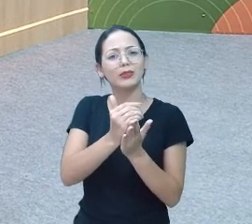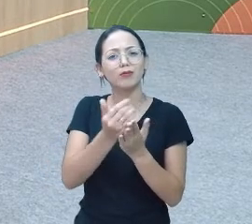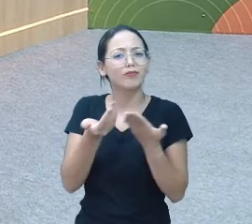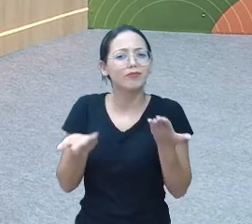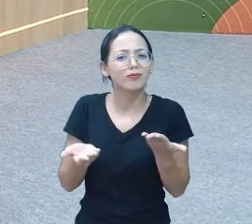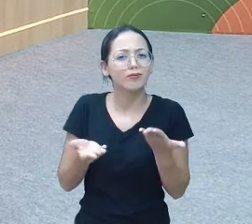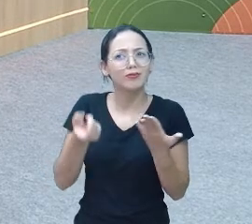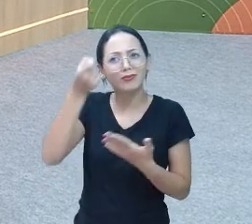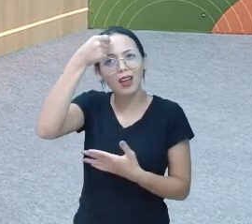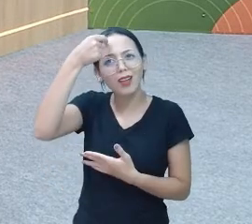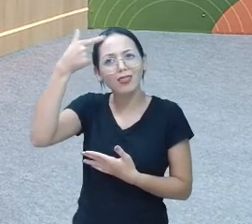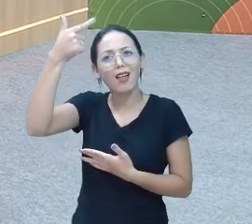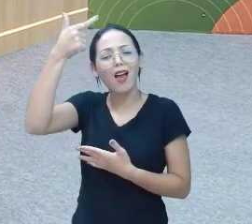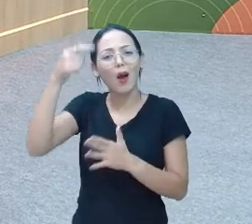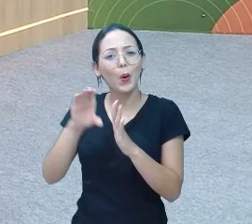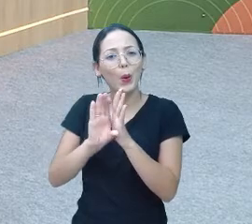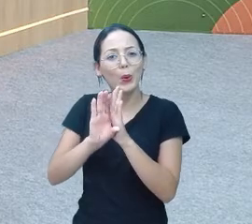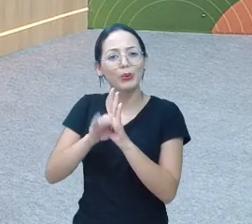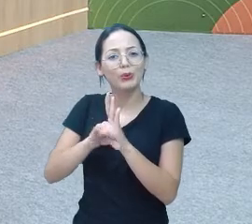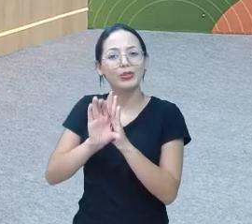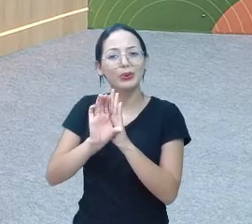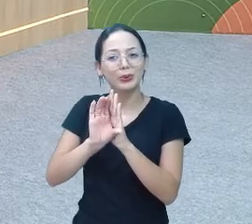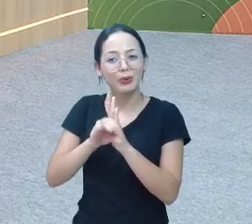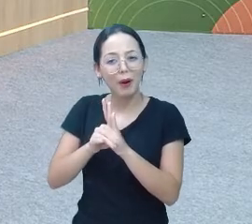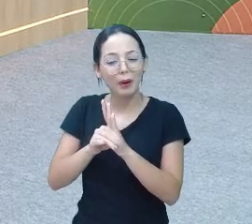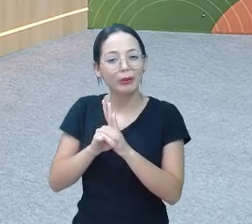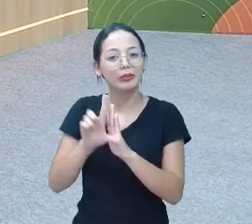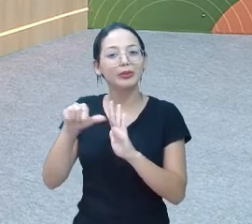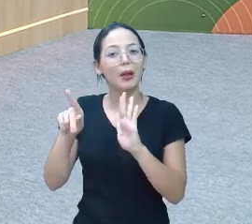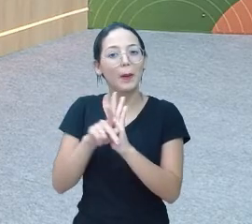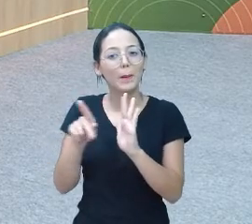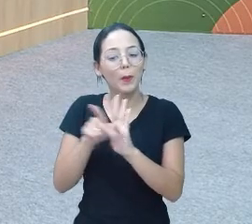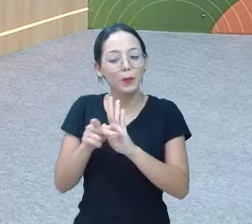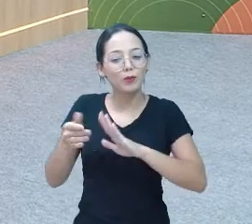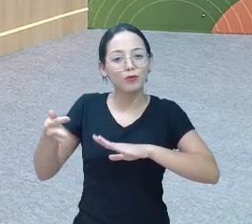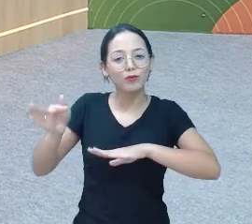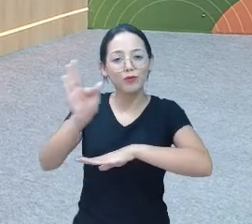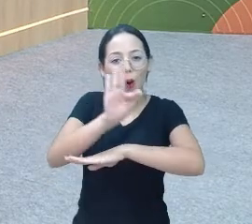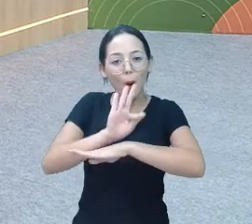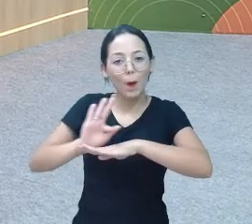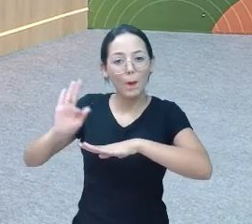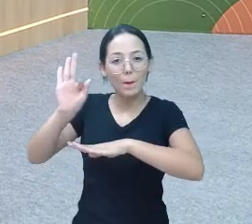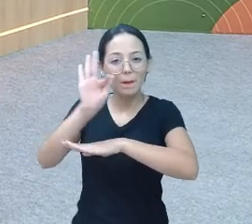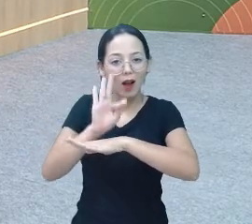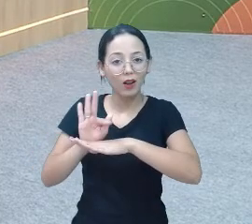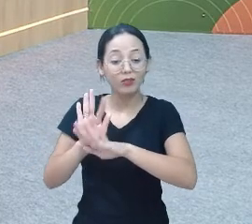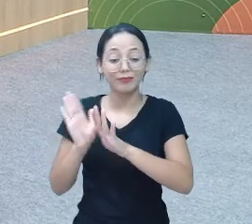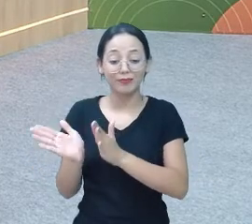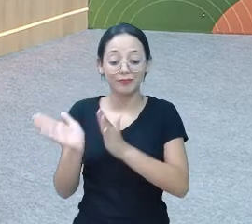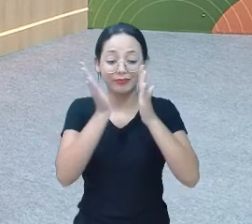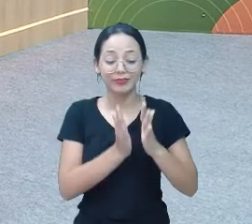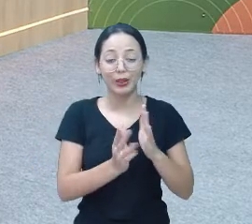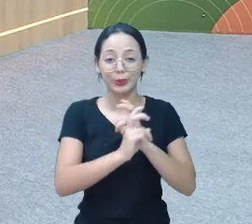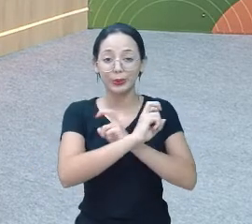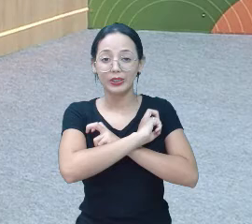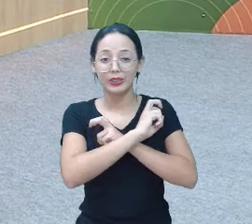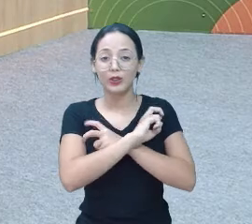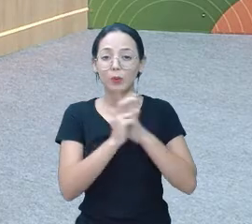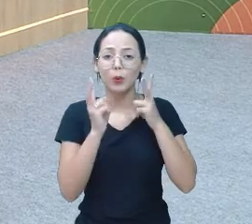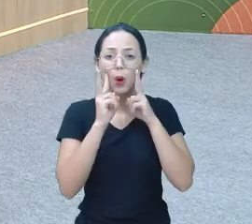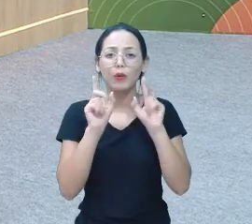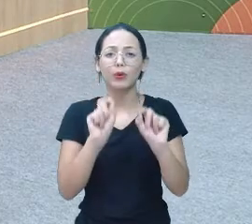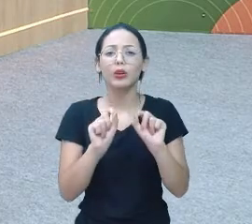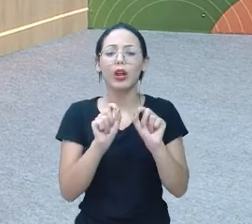a ideia é muito mais conceitual, é a ideia muito mais formal. Para os egípcios, você vai observar que